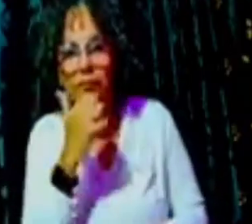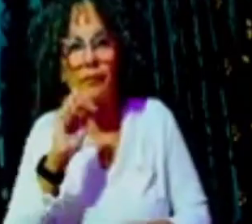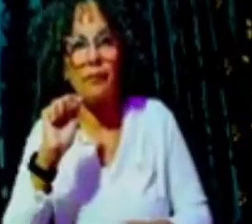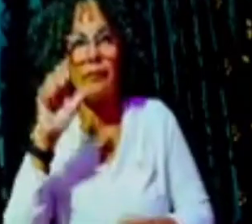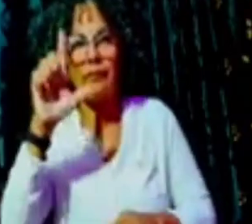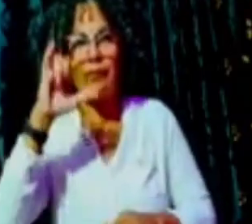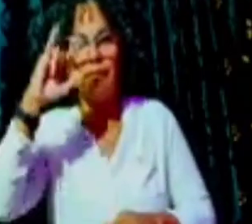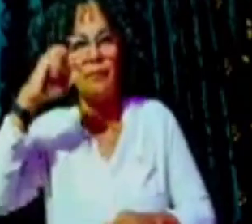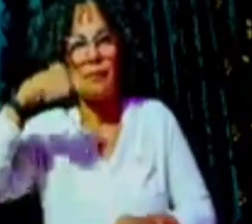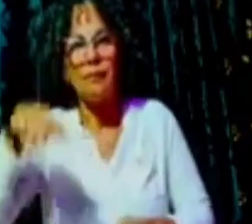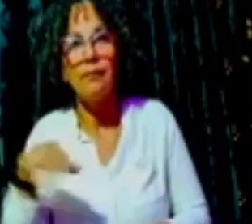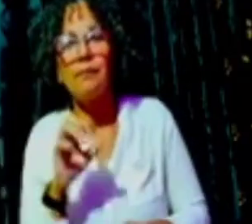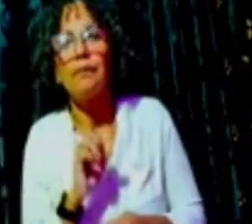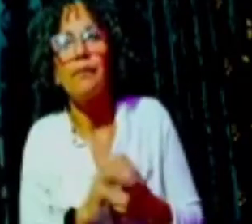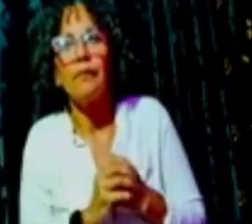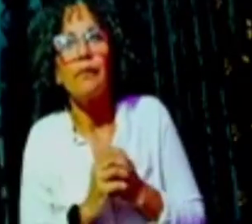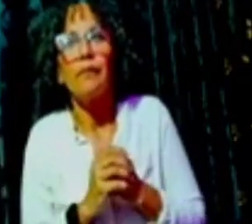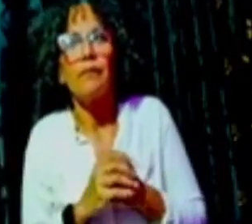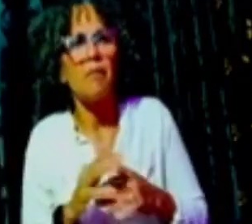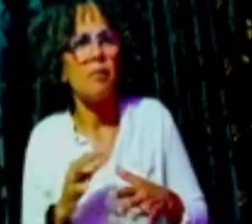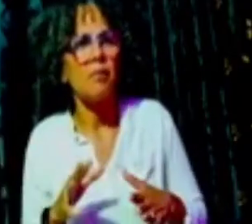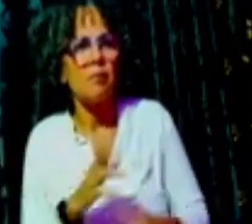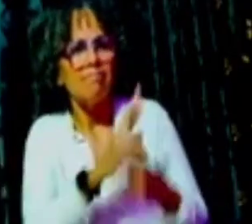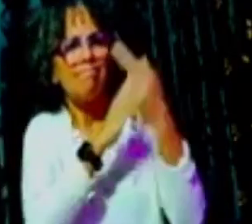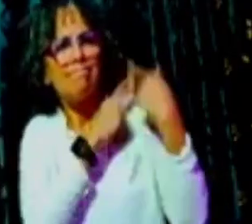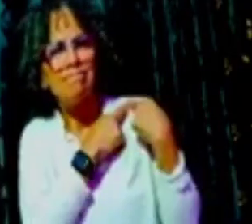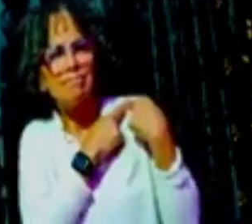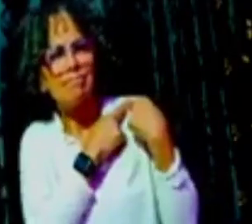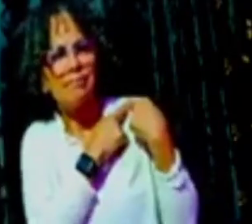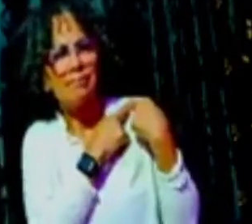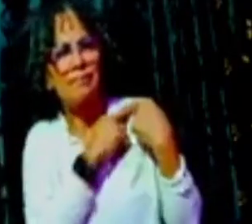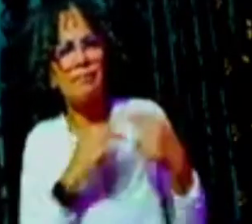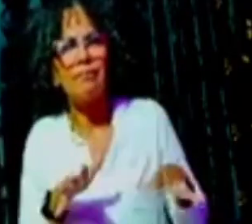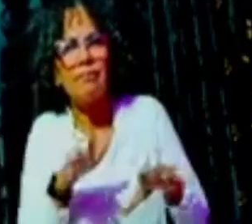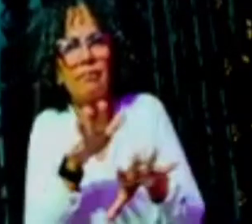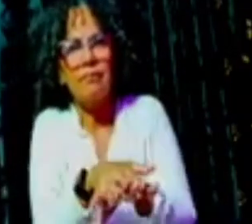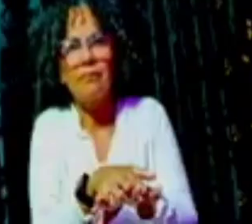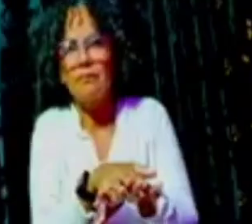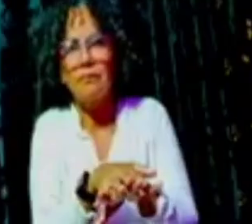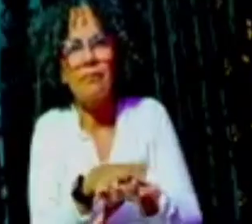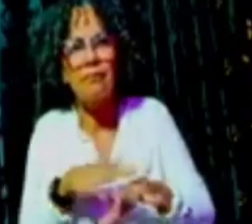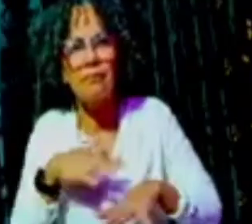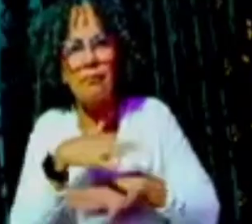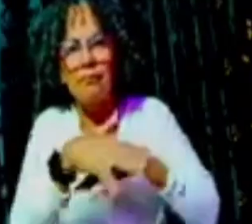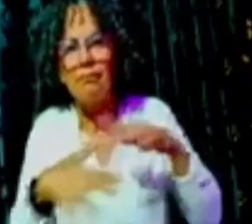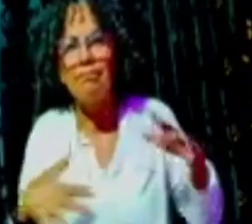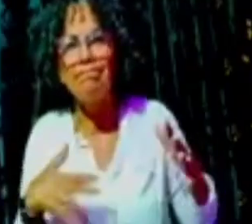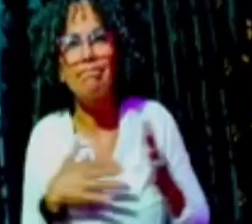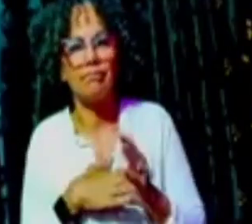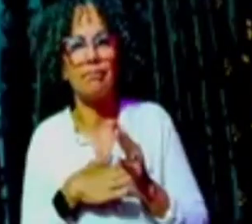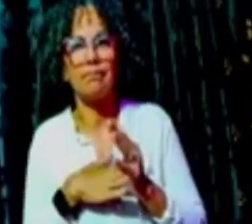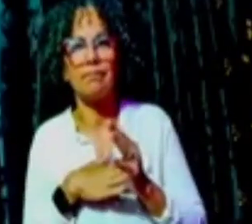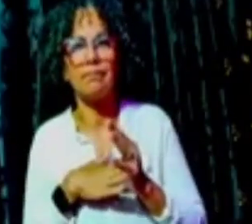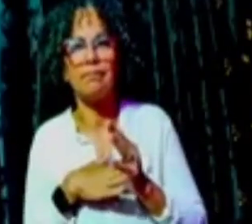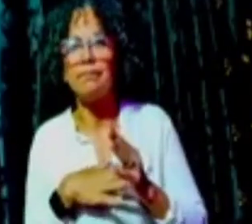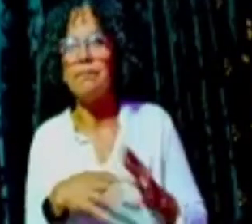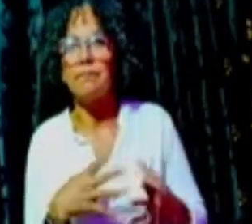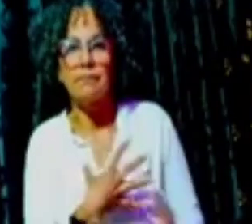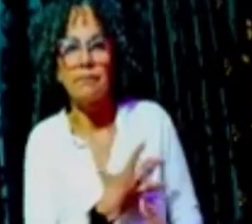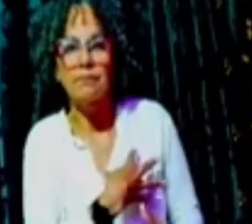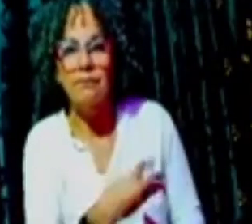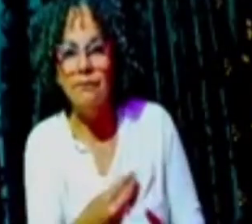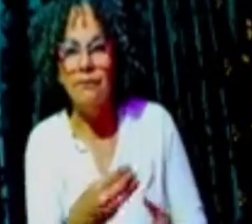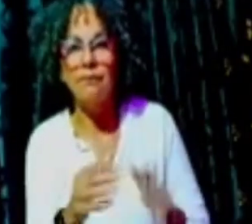ela é a responsável, né, por tudo assim que a gente tem vivido nas igrejas, né, tanto na Atitude Barra quanto nas igrejas filhas,